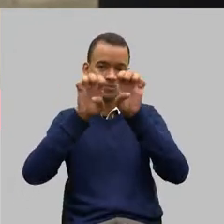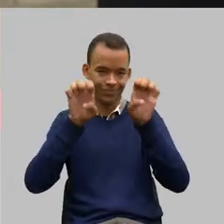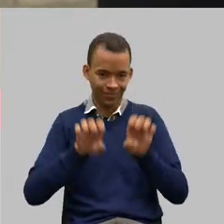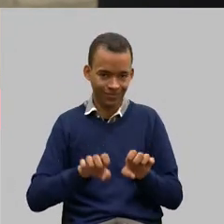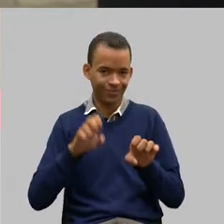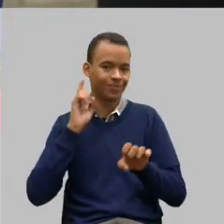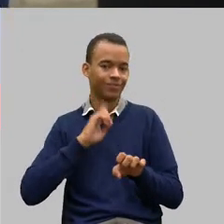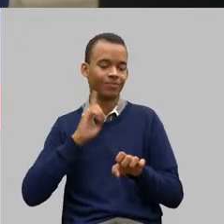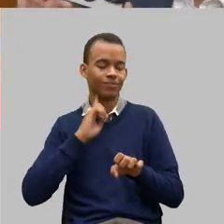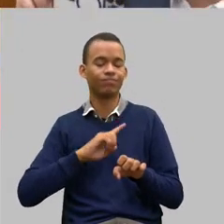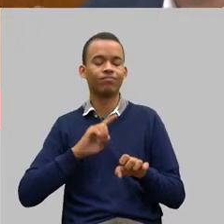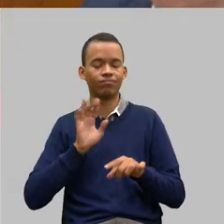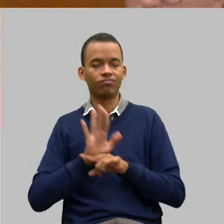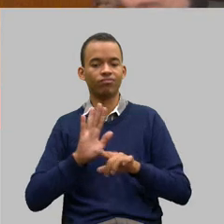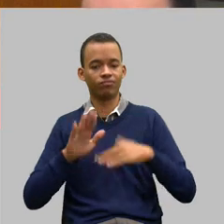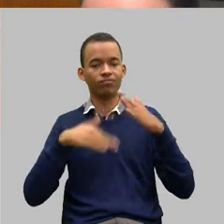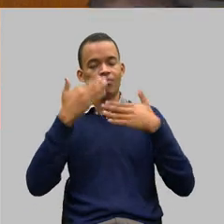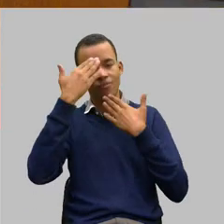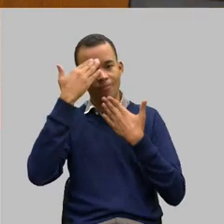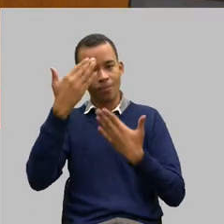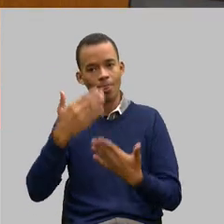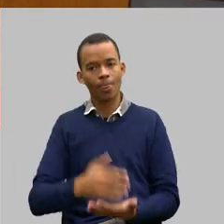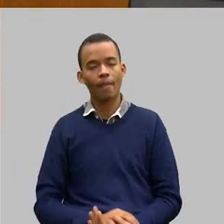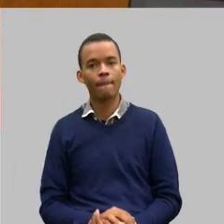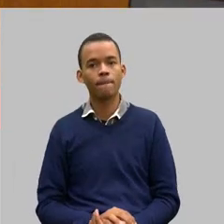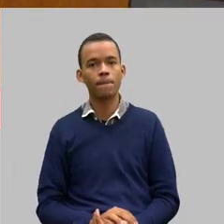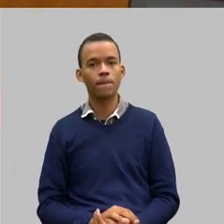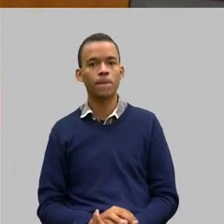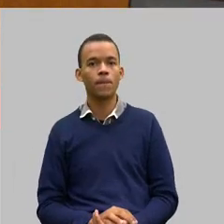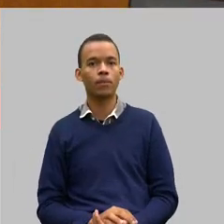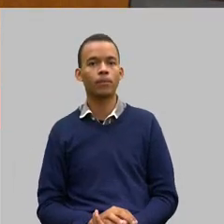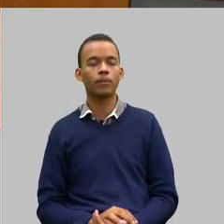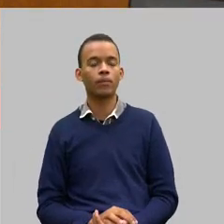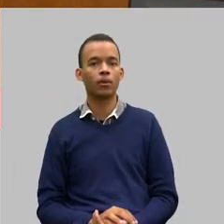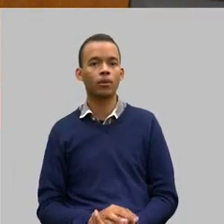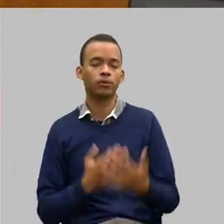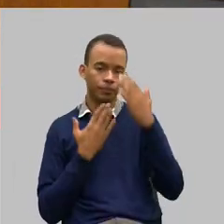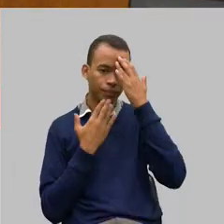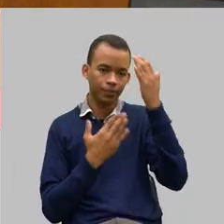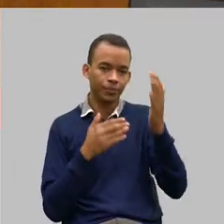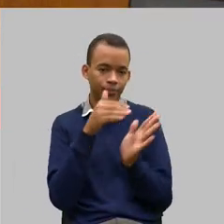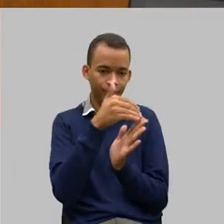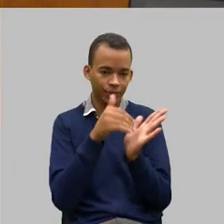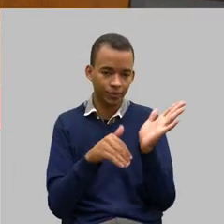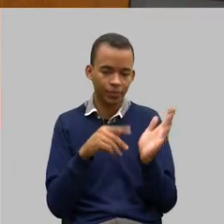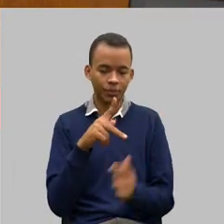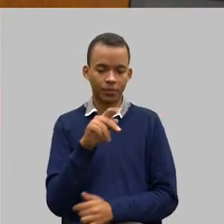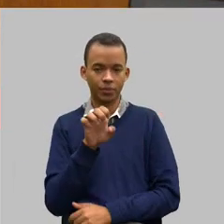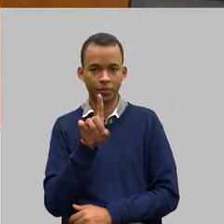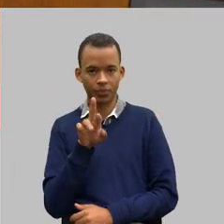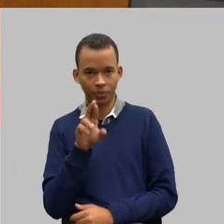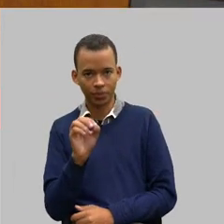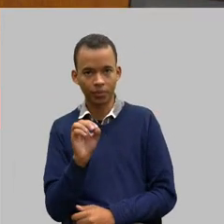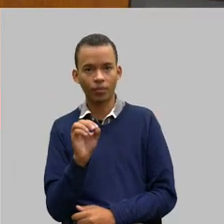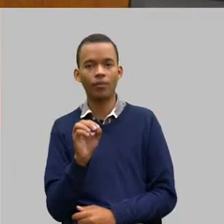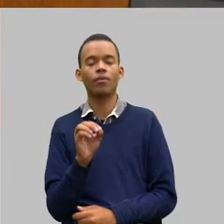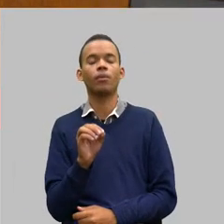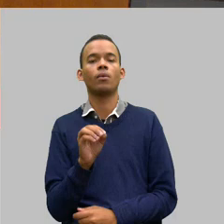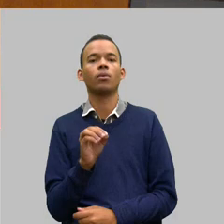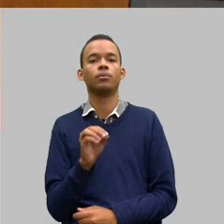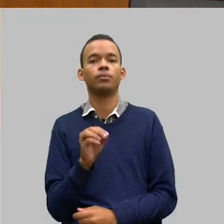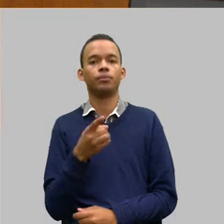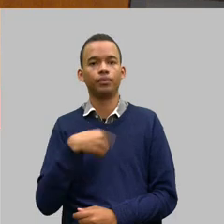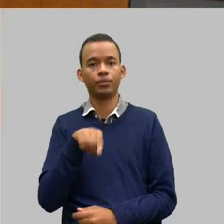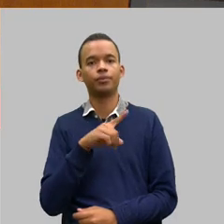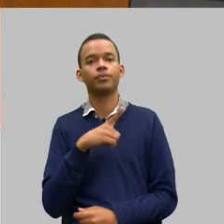obrigado obrigado secretário Pedro eh nós temos eh um